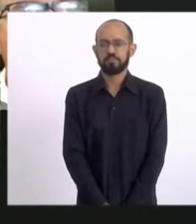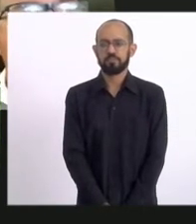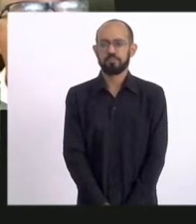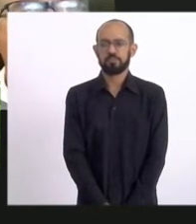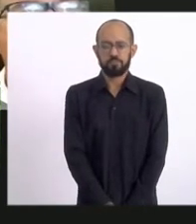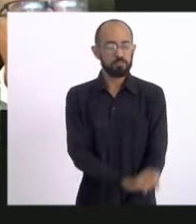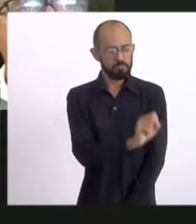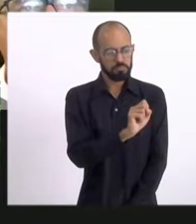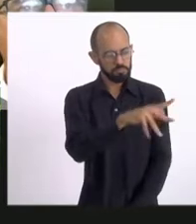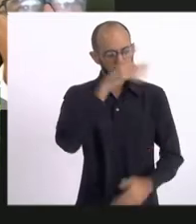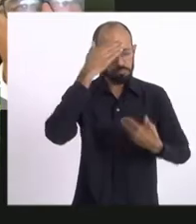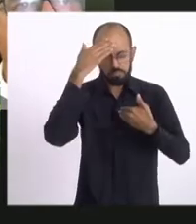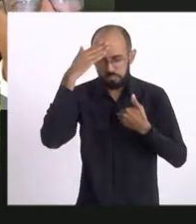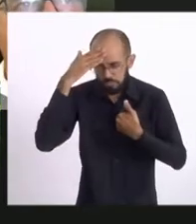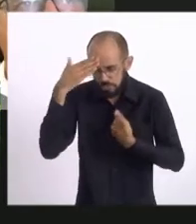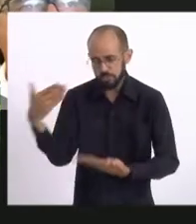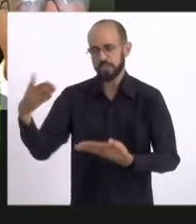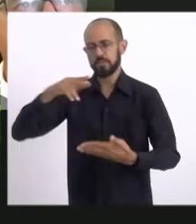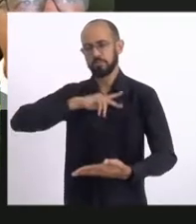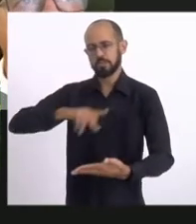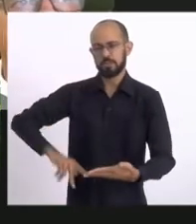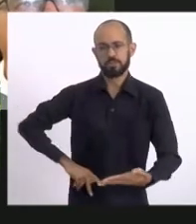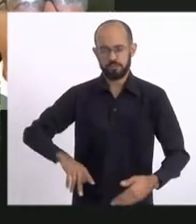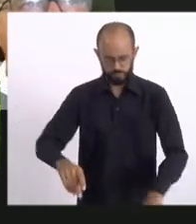Tá bom. Obrigado, presidente. Nada.